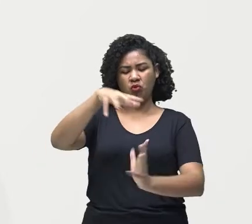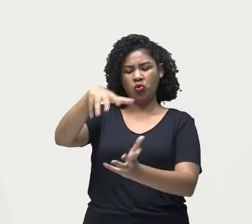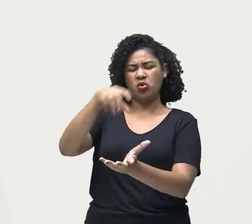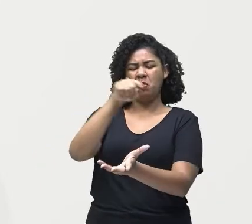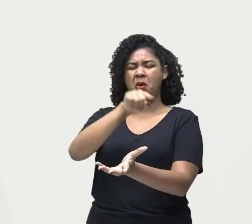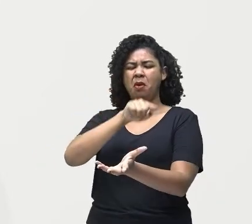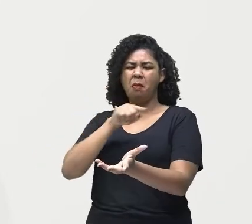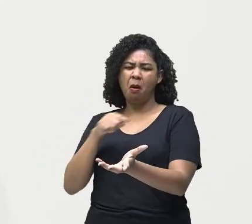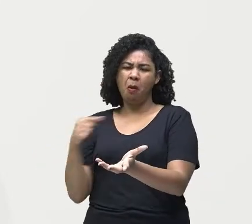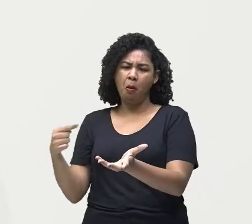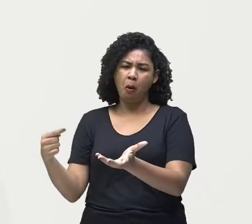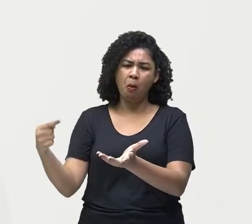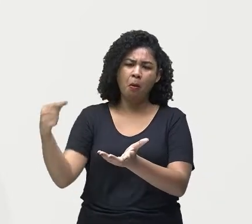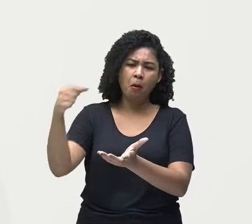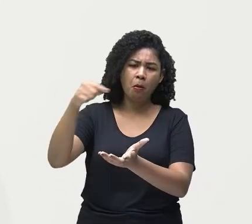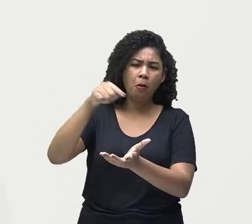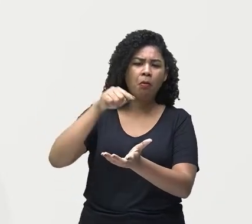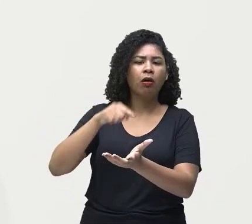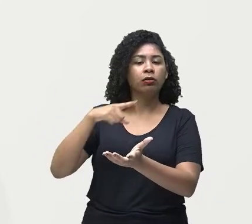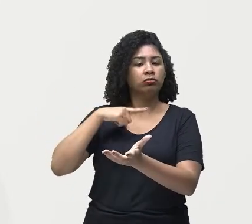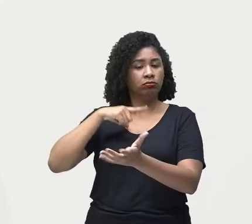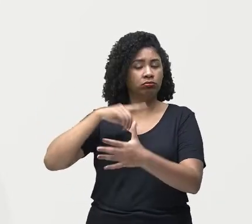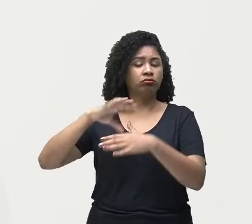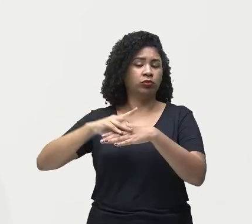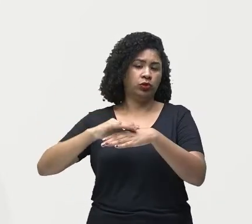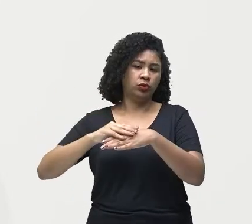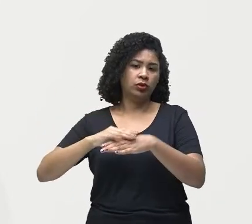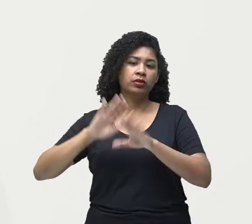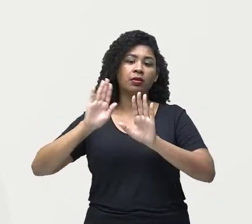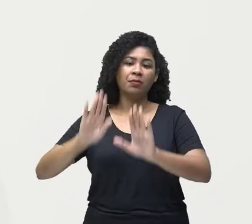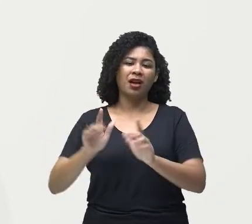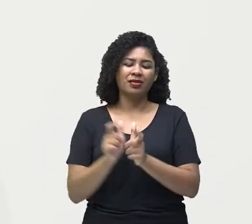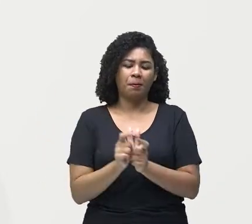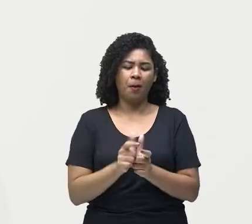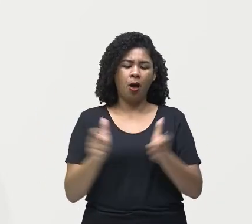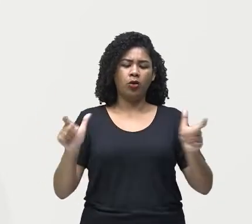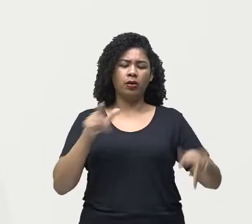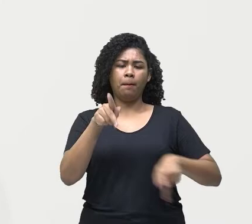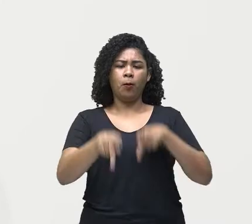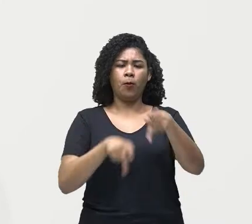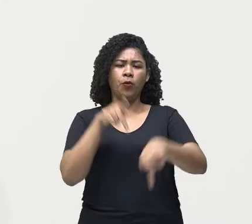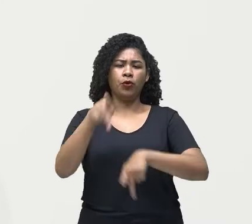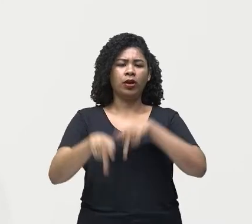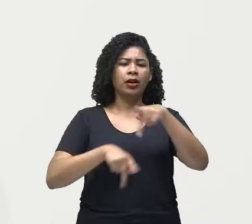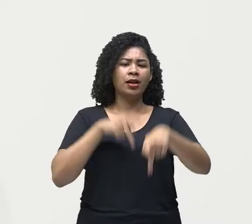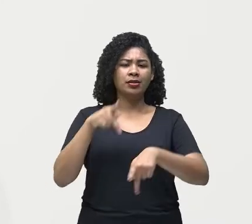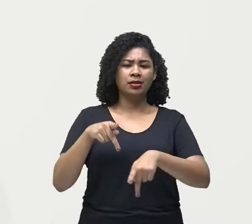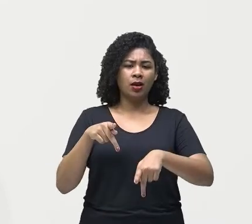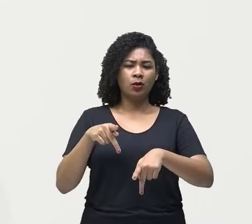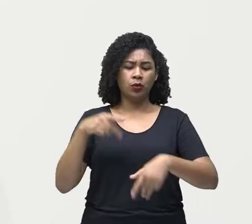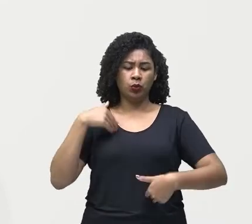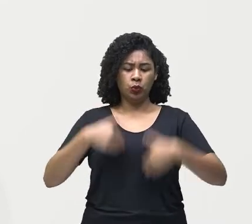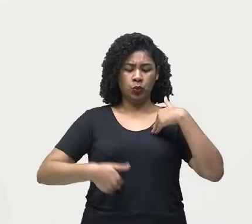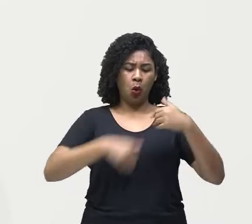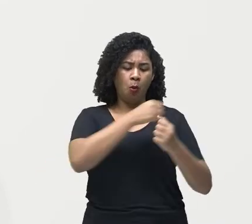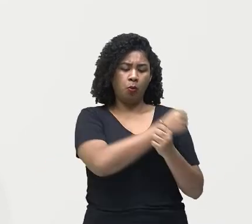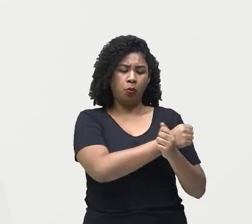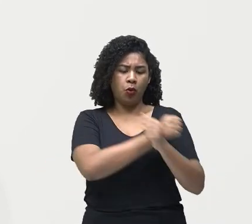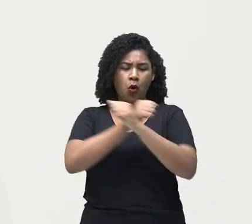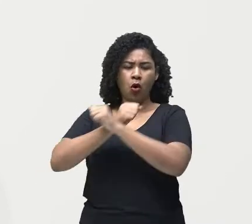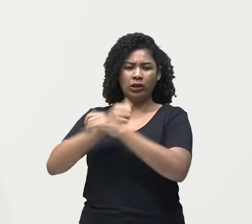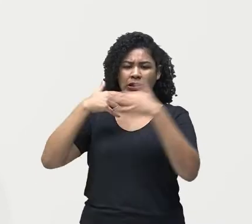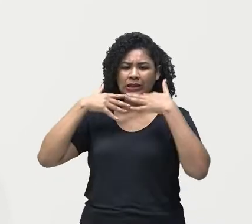mundo, na pandemia, a maior parte das pessoas não são imunes,